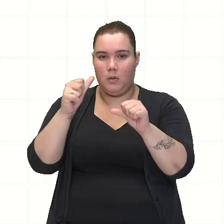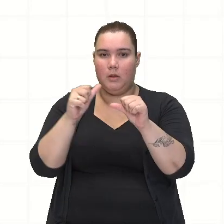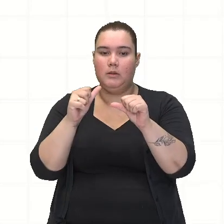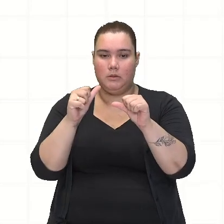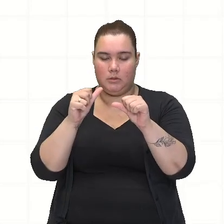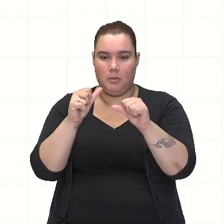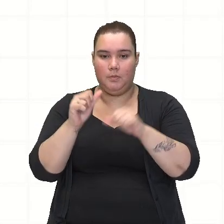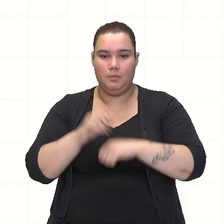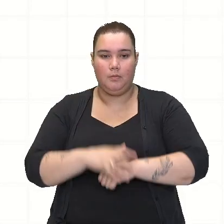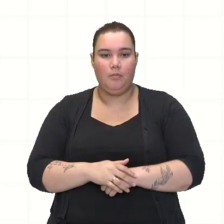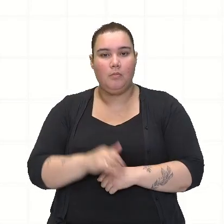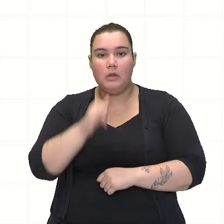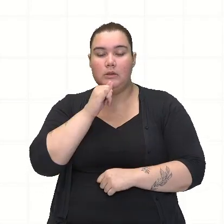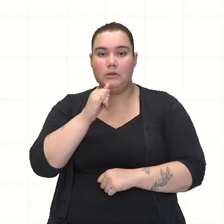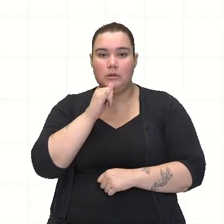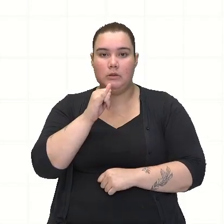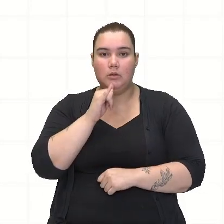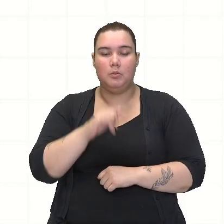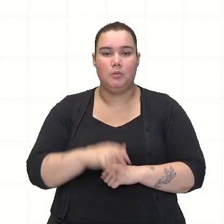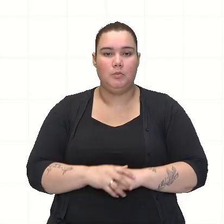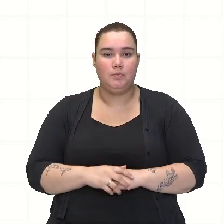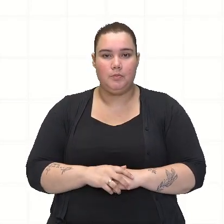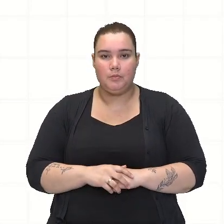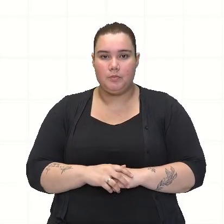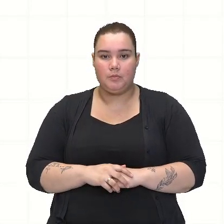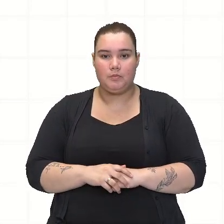imagens, como